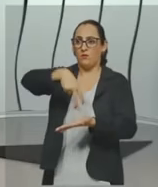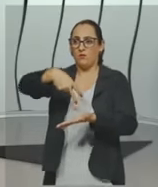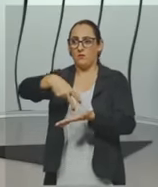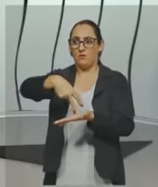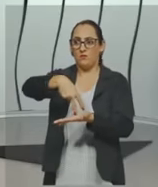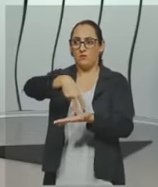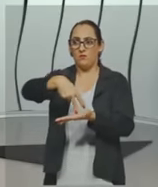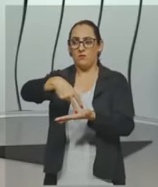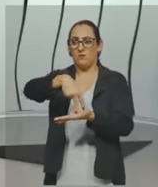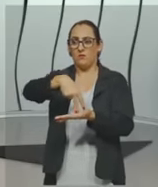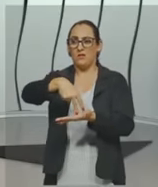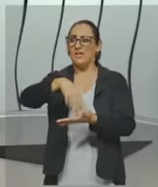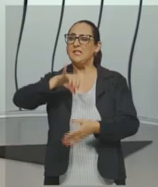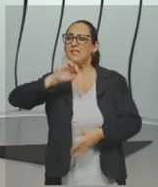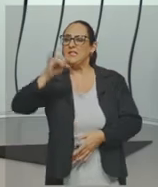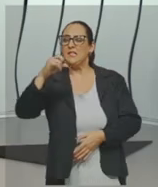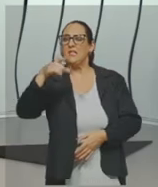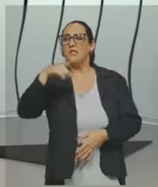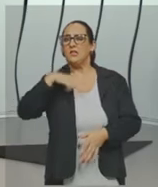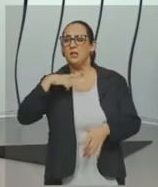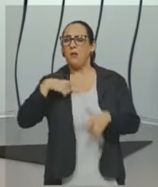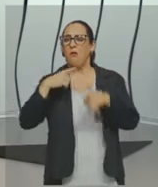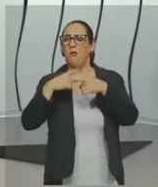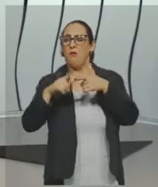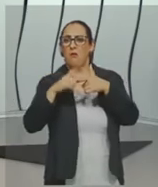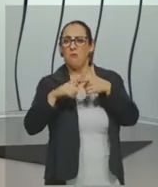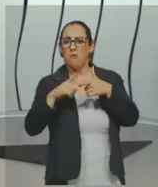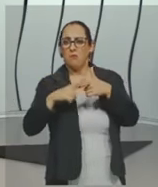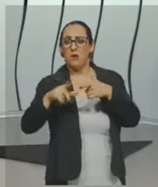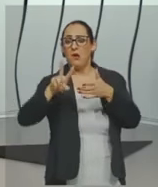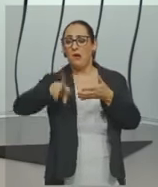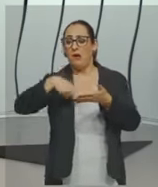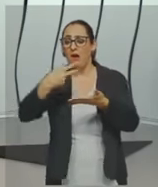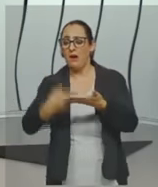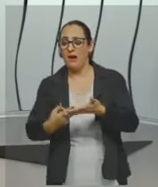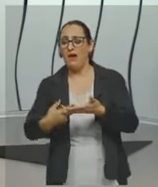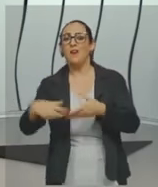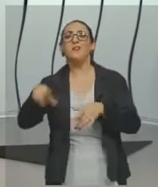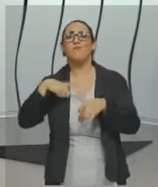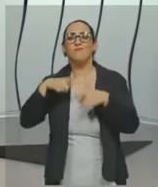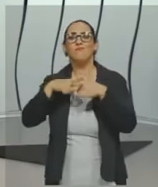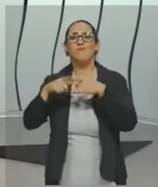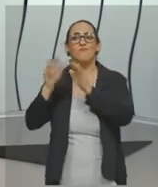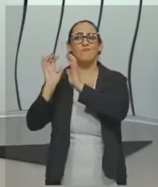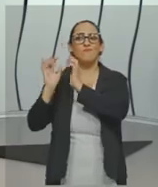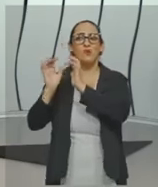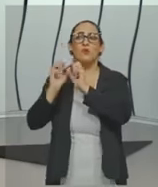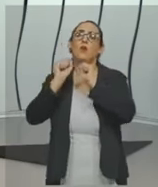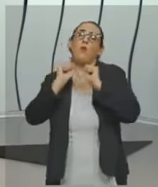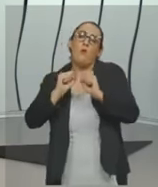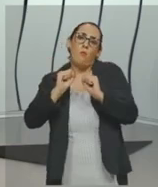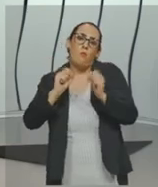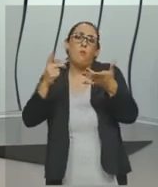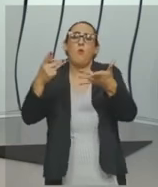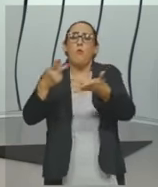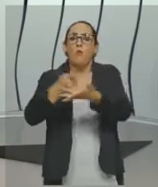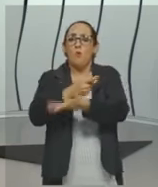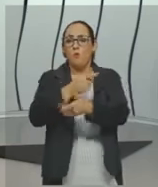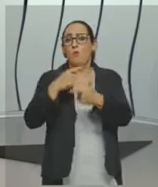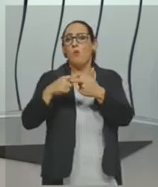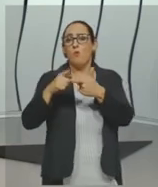vascular cerebral ou cair e ter um traumatismo craniano, você pode lesar algum desses lobos e ter,